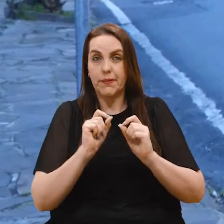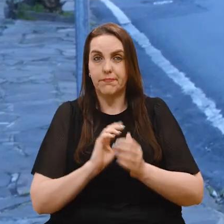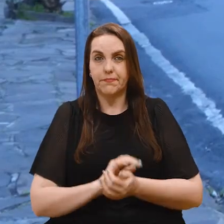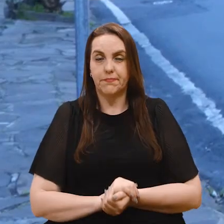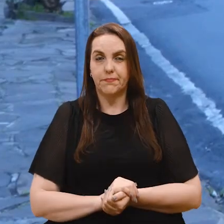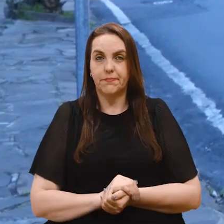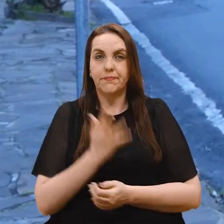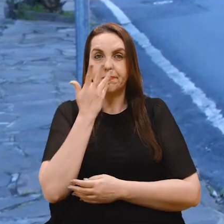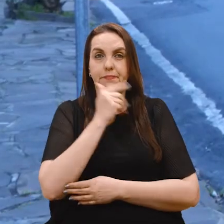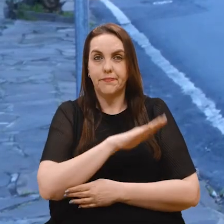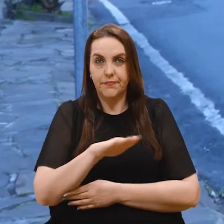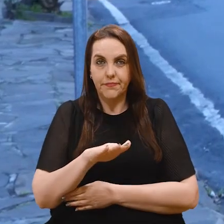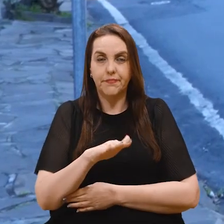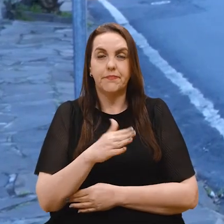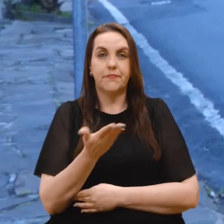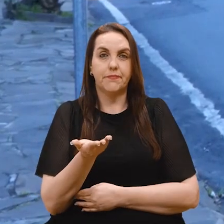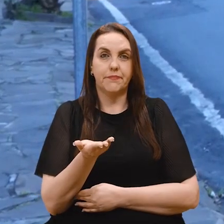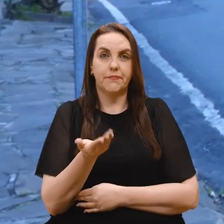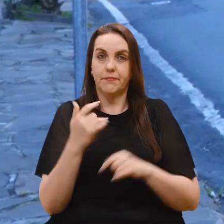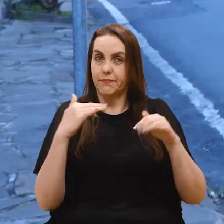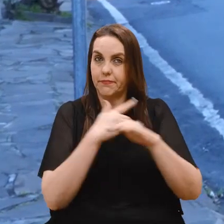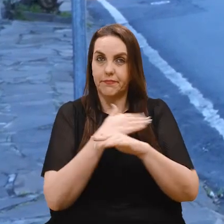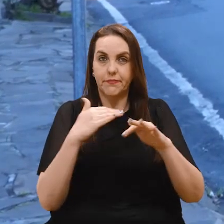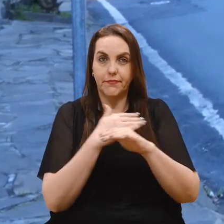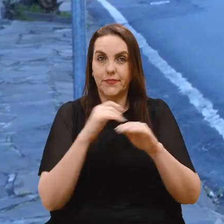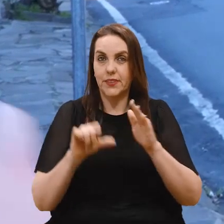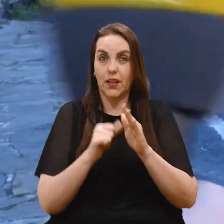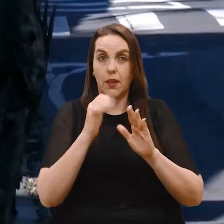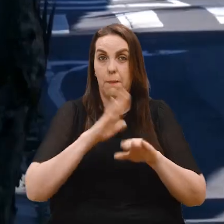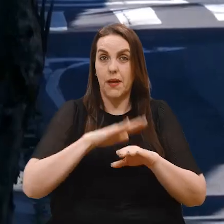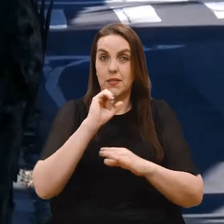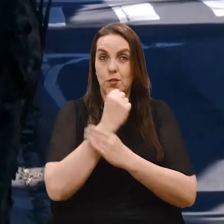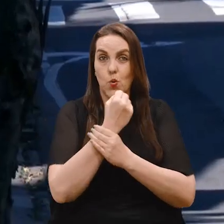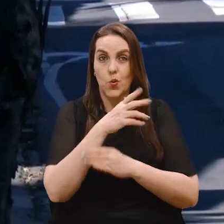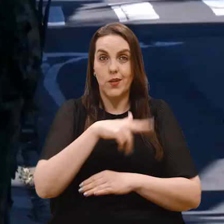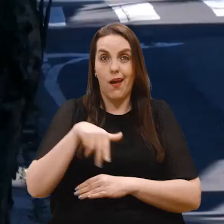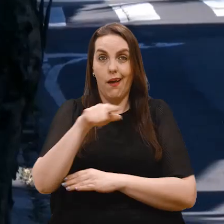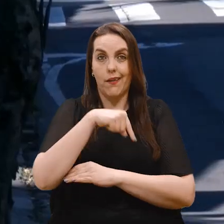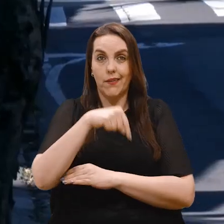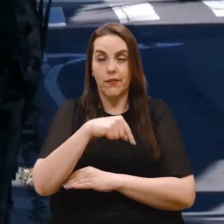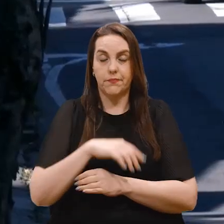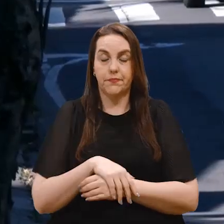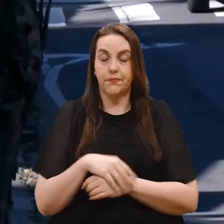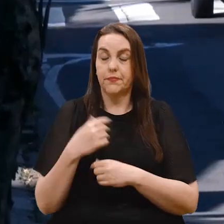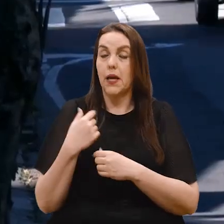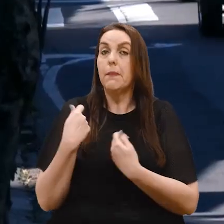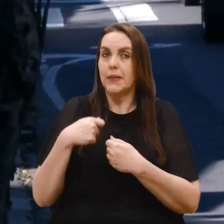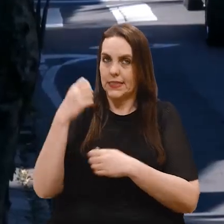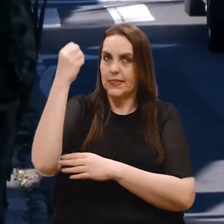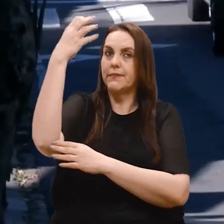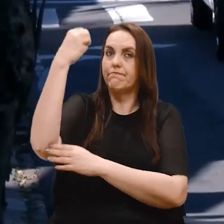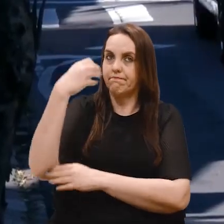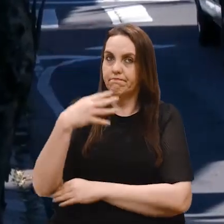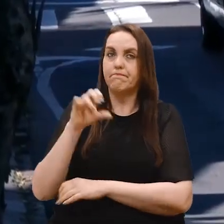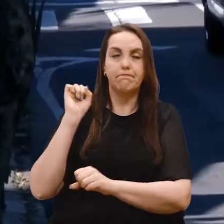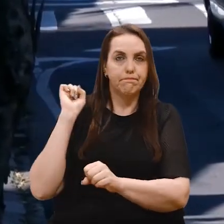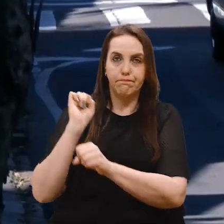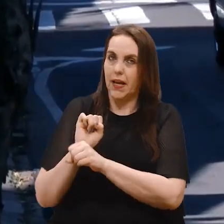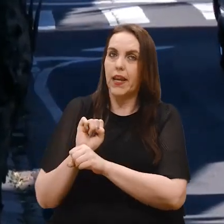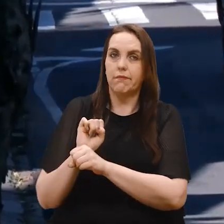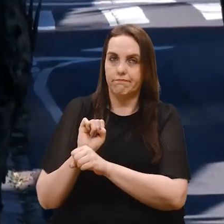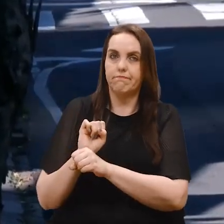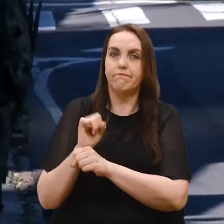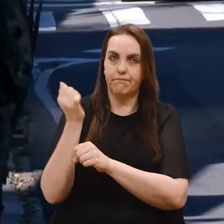as crianças e a mobilidade urbana tivessem mais segurança aqui na região? Uma sinaleira para pararem, né? Para a gente